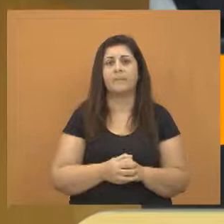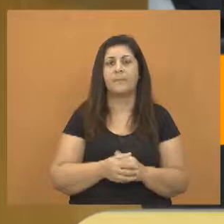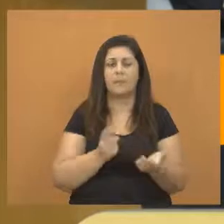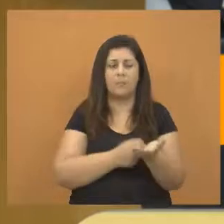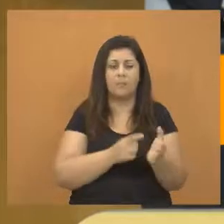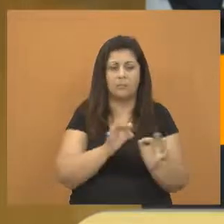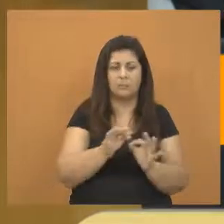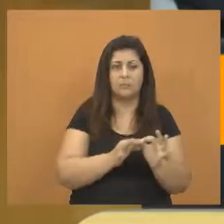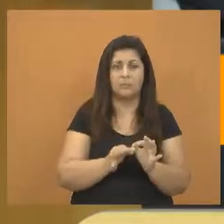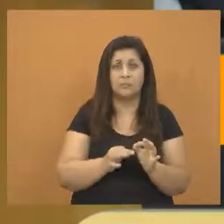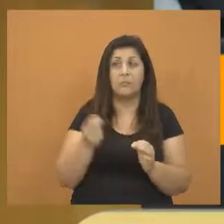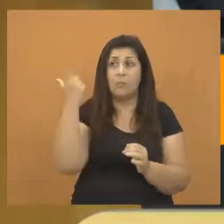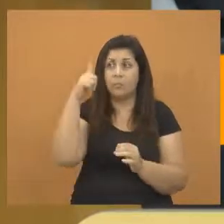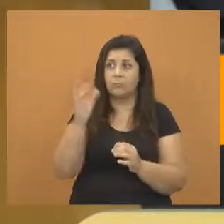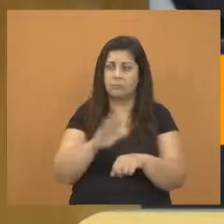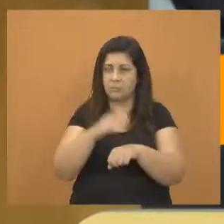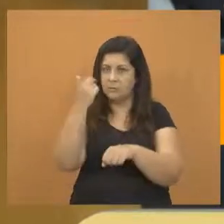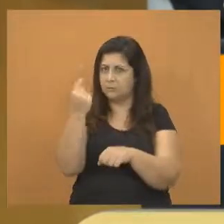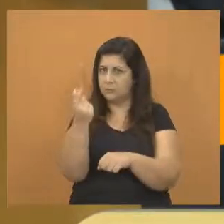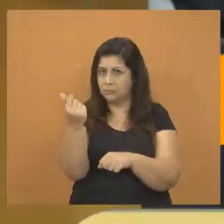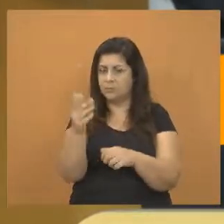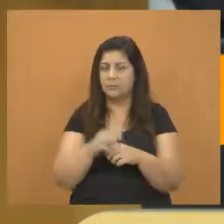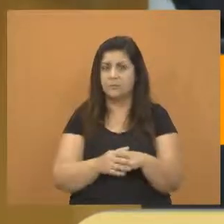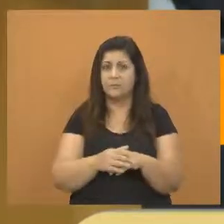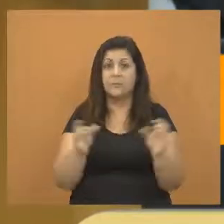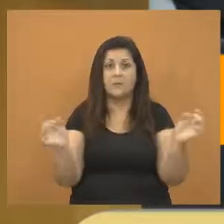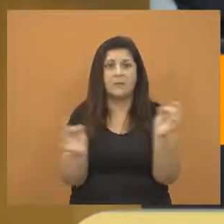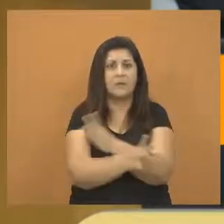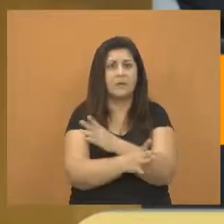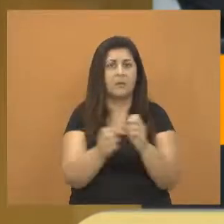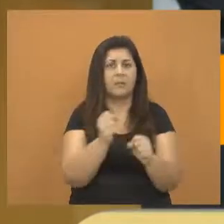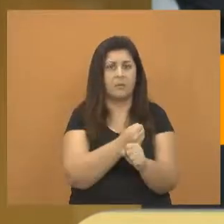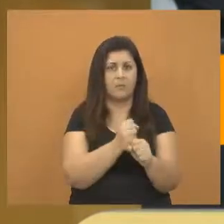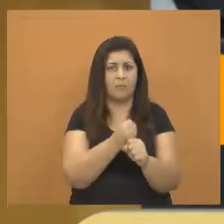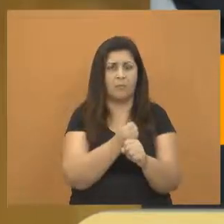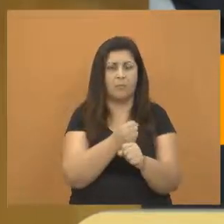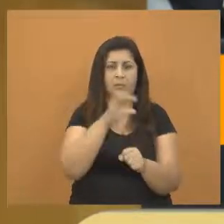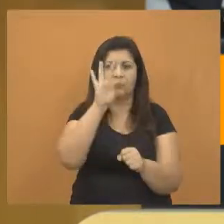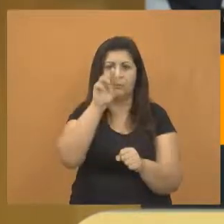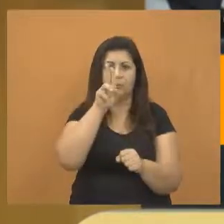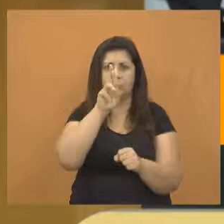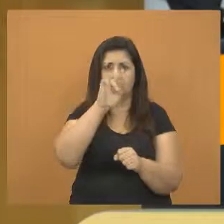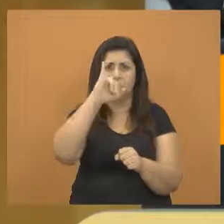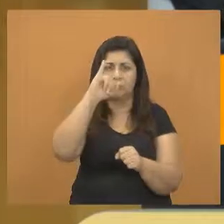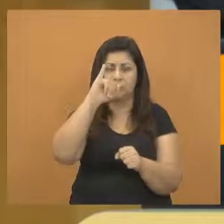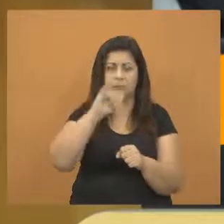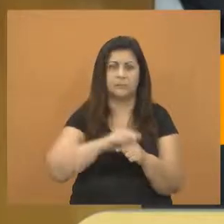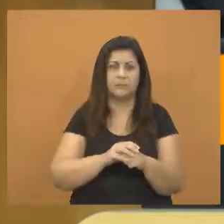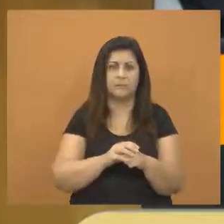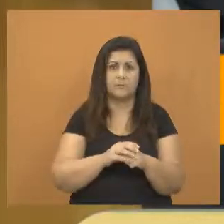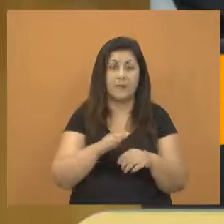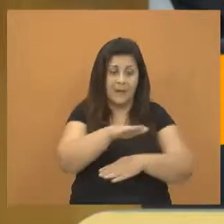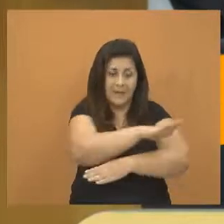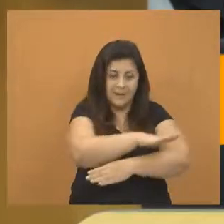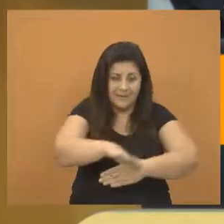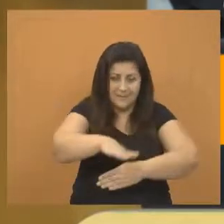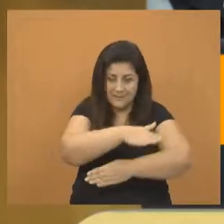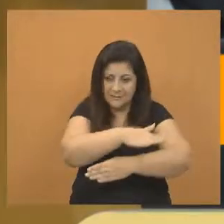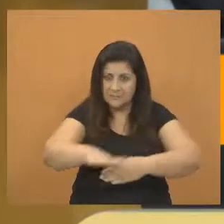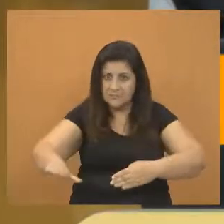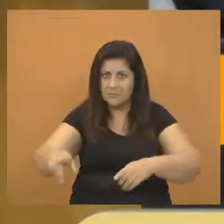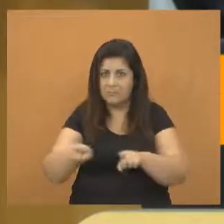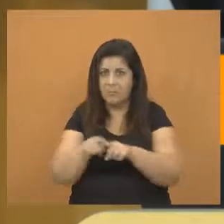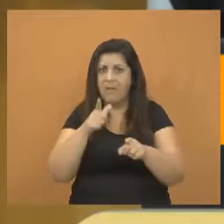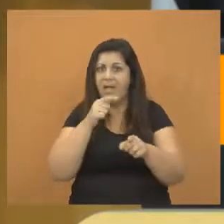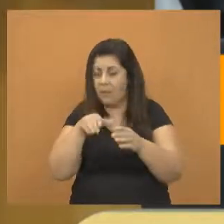busca de financiamento, finalização das obras na Bacia do Turi, asfalto e drenagem na Avenida Diogo